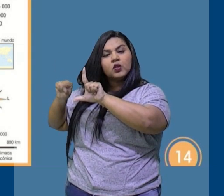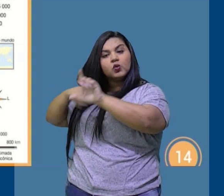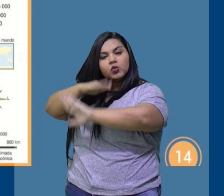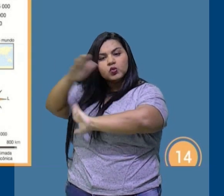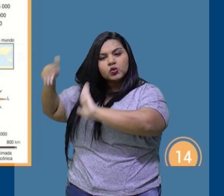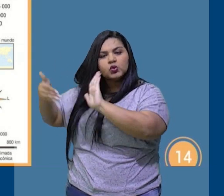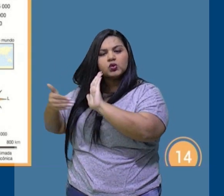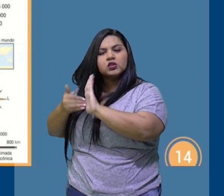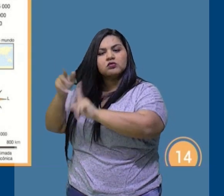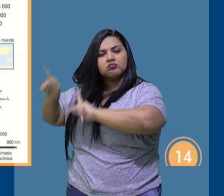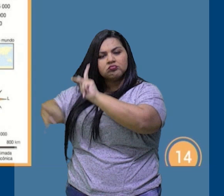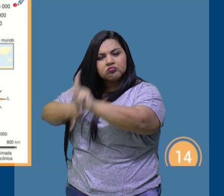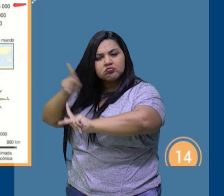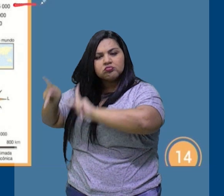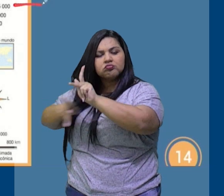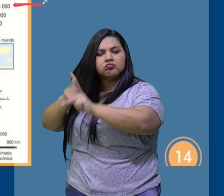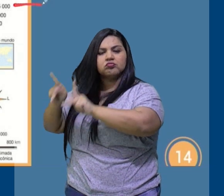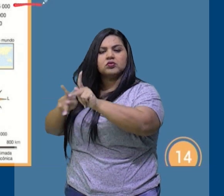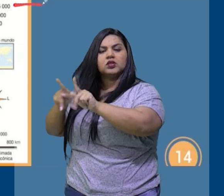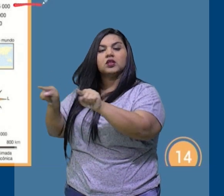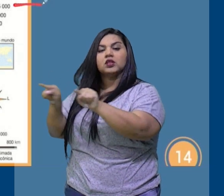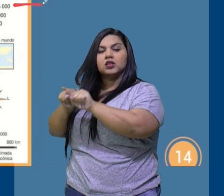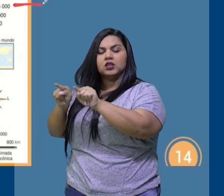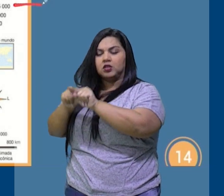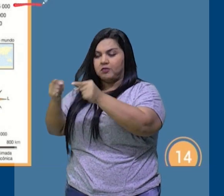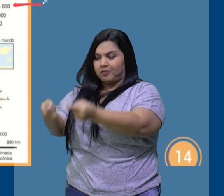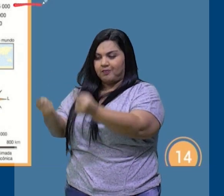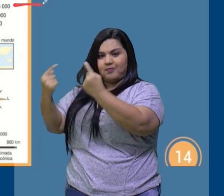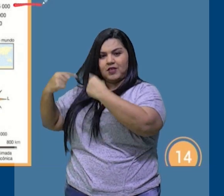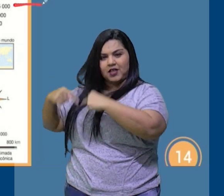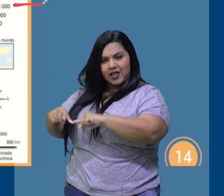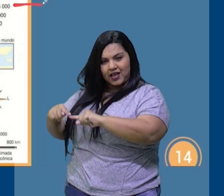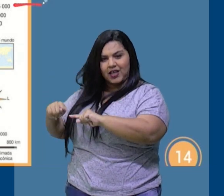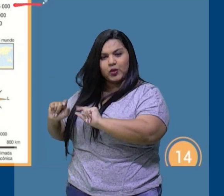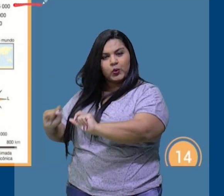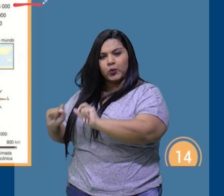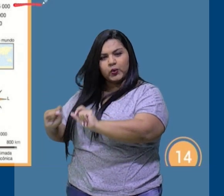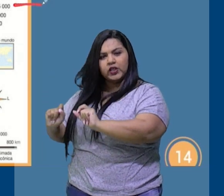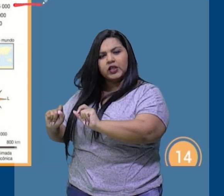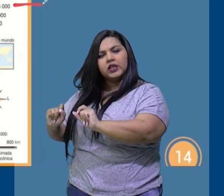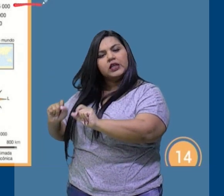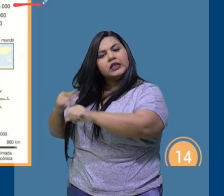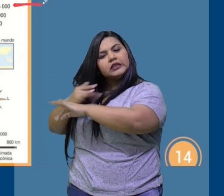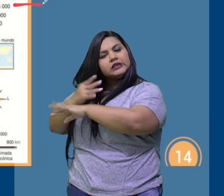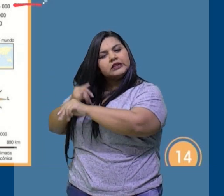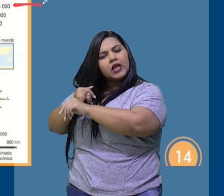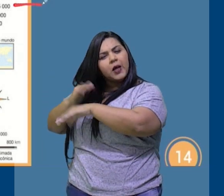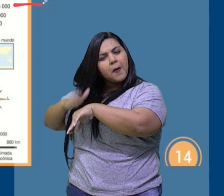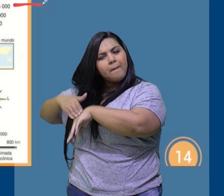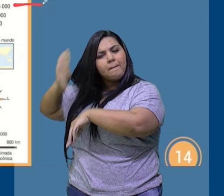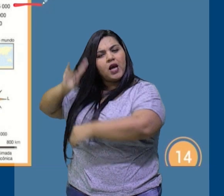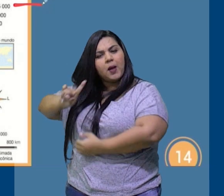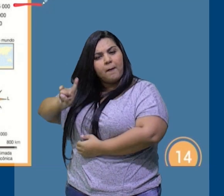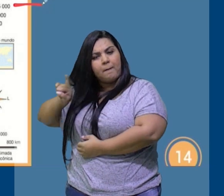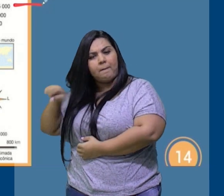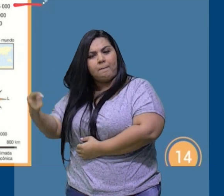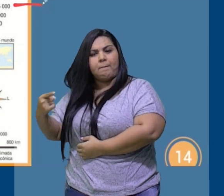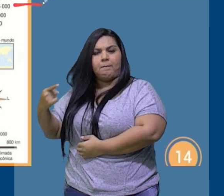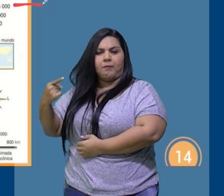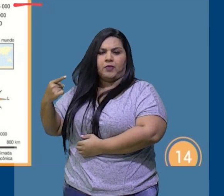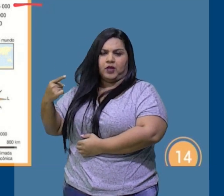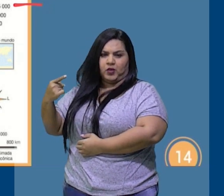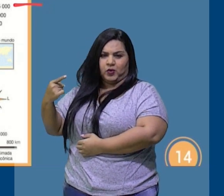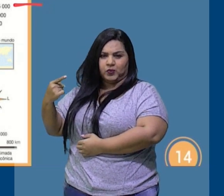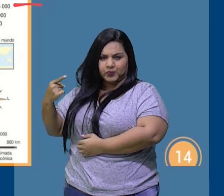total, né? E também aqui as cidades, olha, com mais de 1.000 habitantes, né? Então aqui São Paulo, por